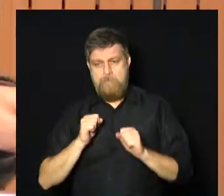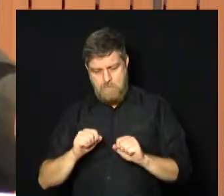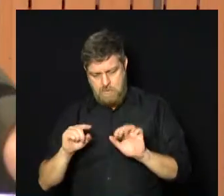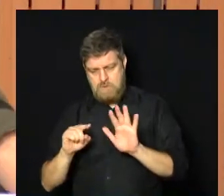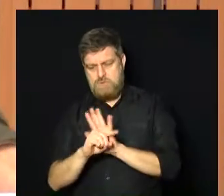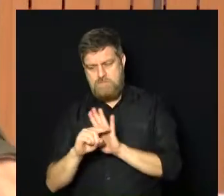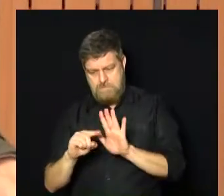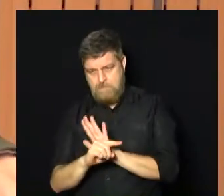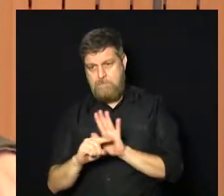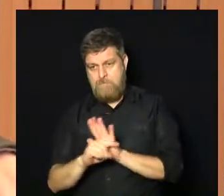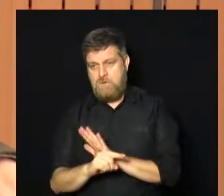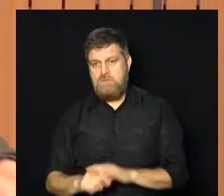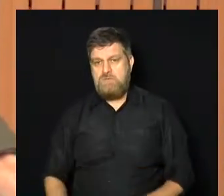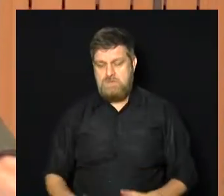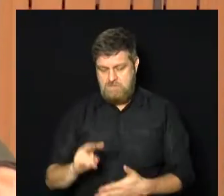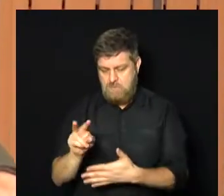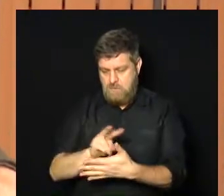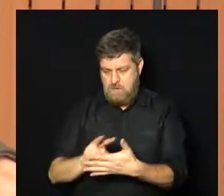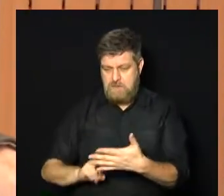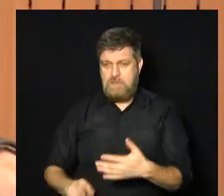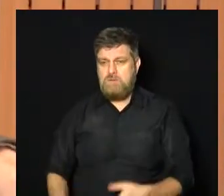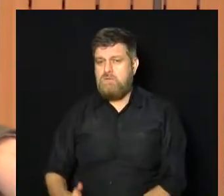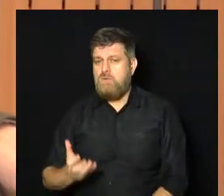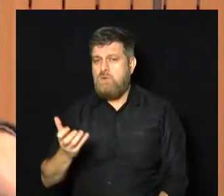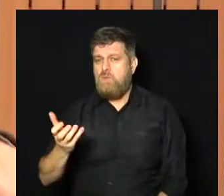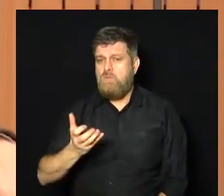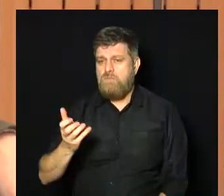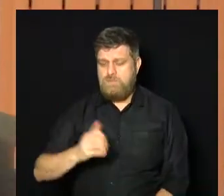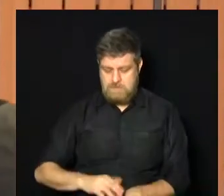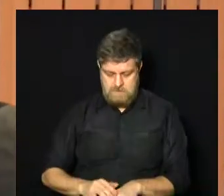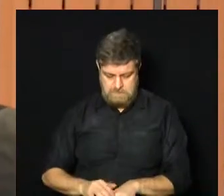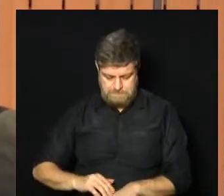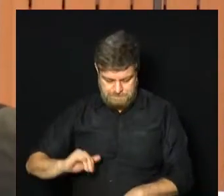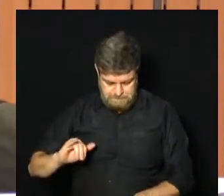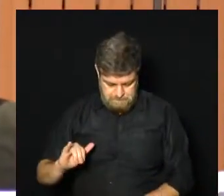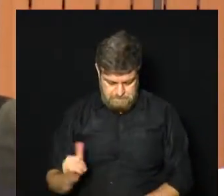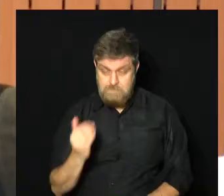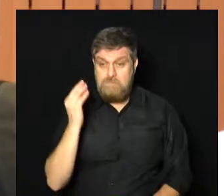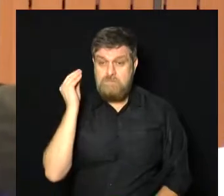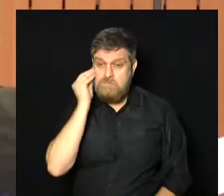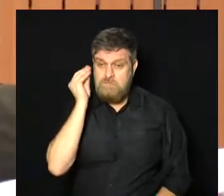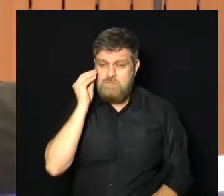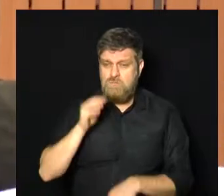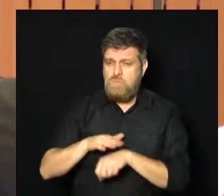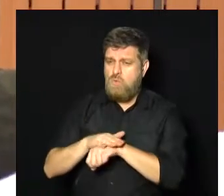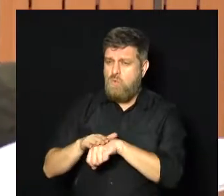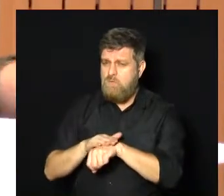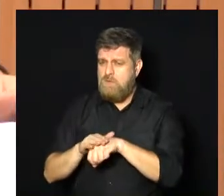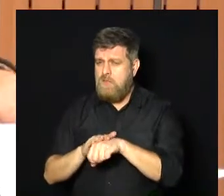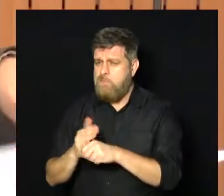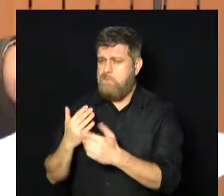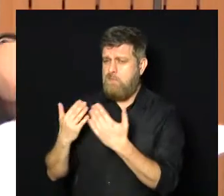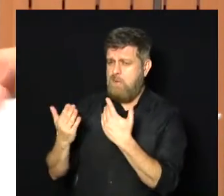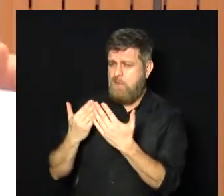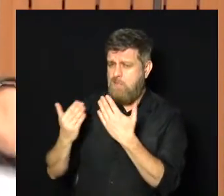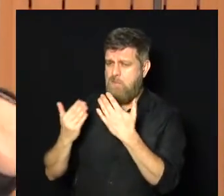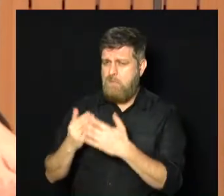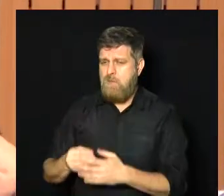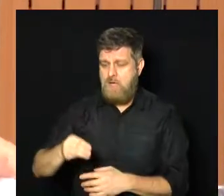perguntas e lendo. Eu queria até aproveitar essa oportunidade, conversar um pouco com a Maria Emília no seguinte